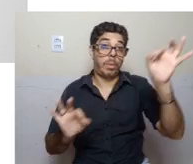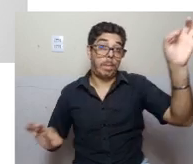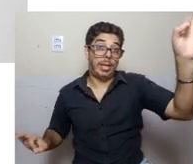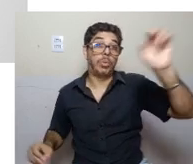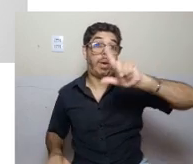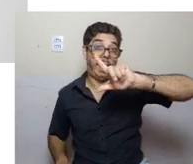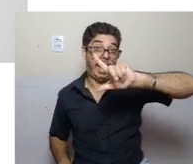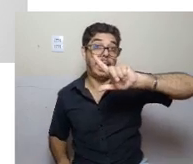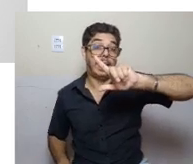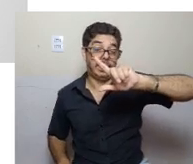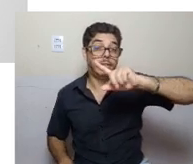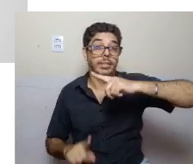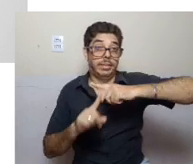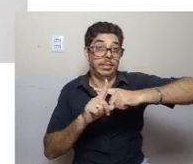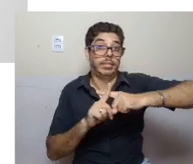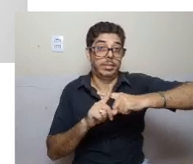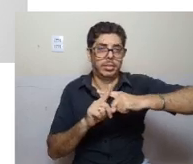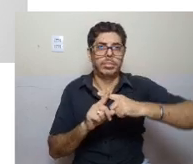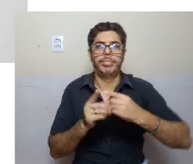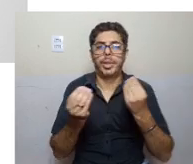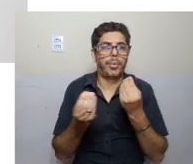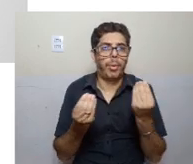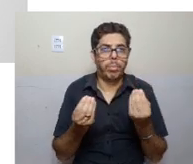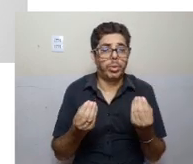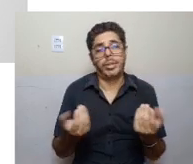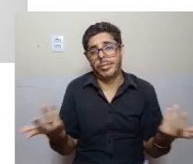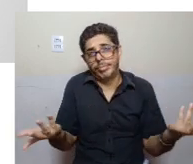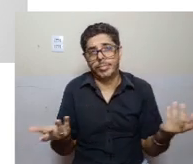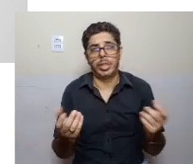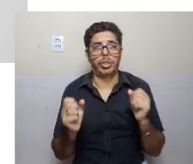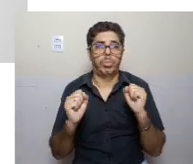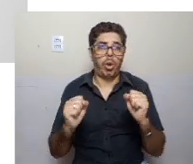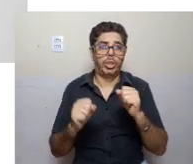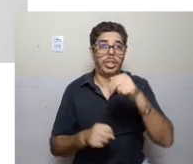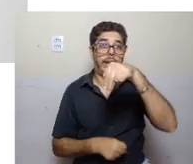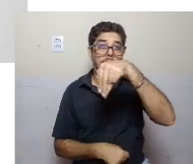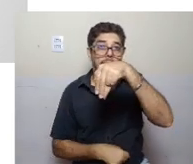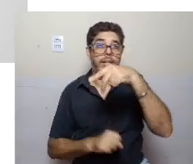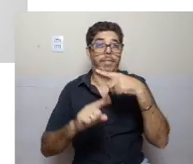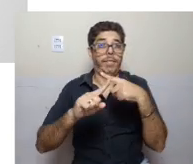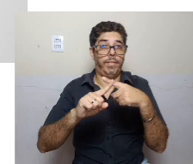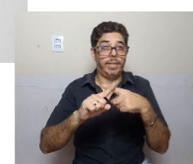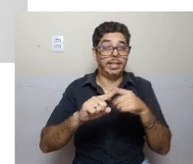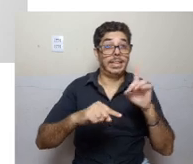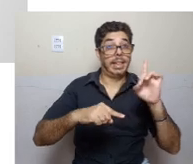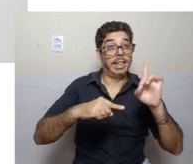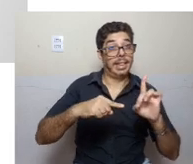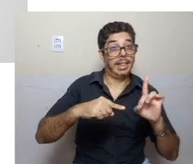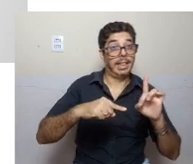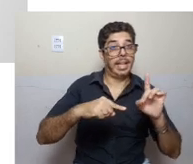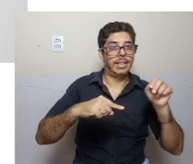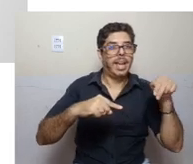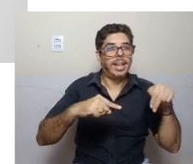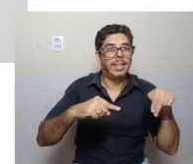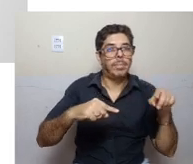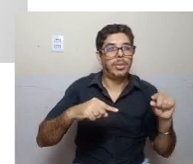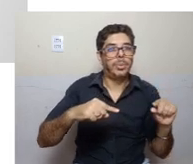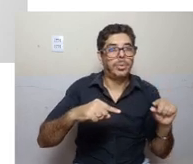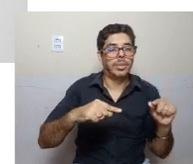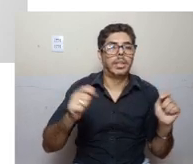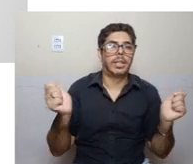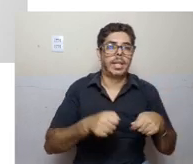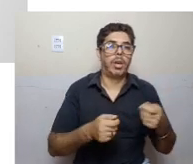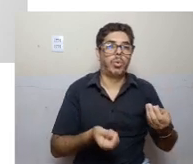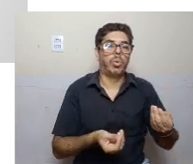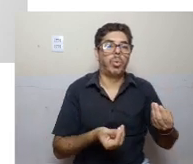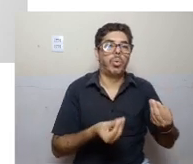então para encontrar o número de cargas neste volume de segmento, basta multiplicá-lo pela densidade de elétrons, que é esse N minúsculo, que nos dá